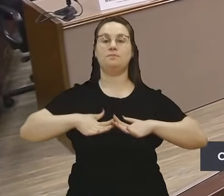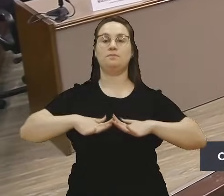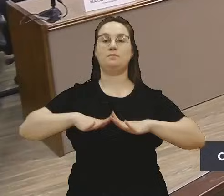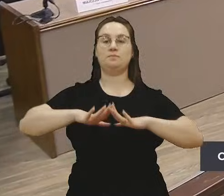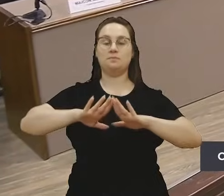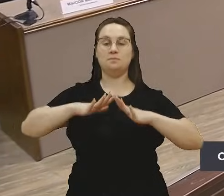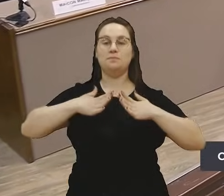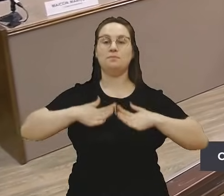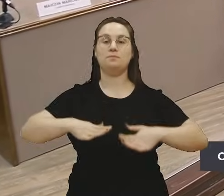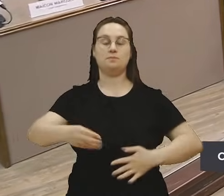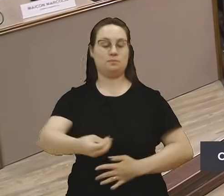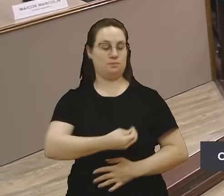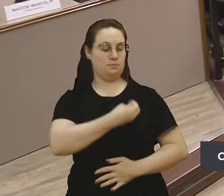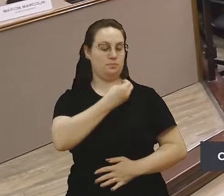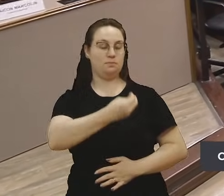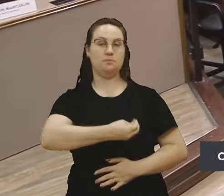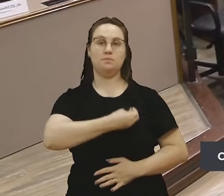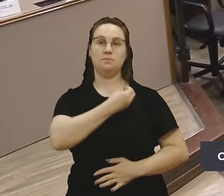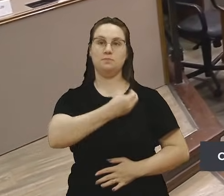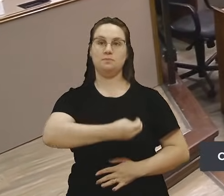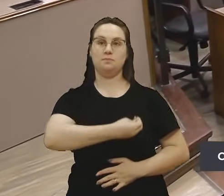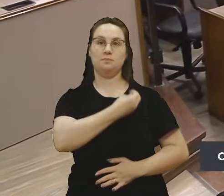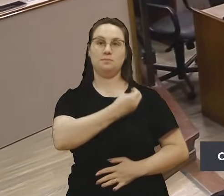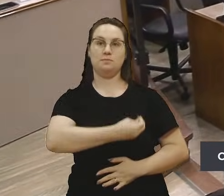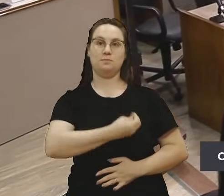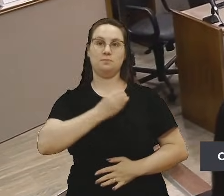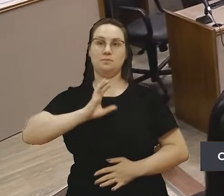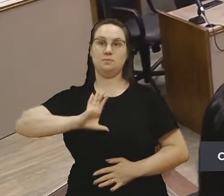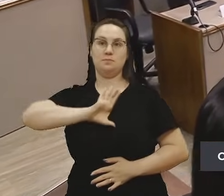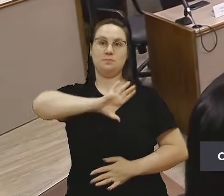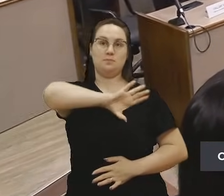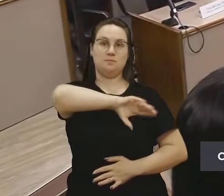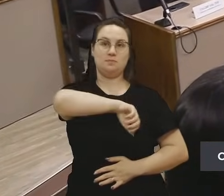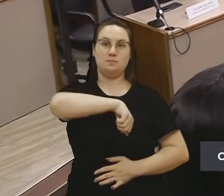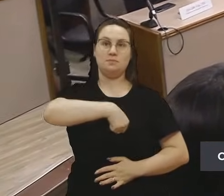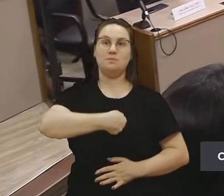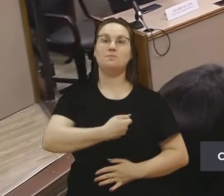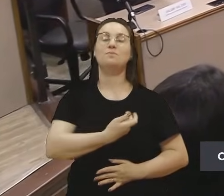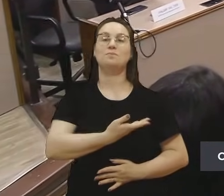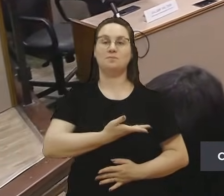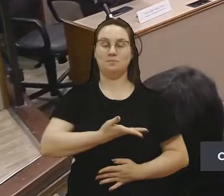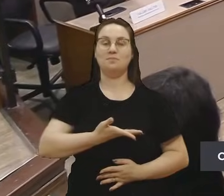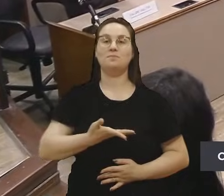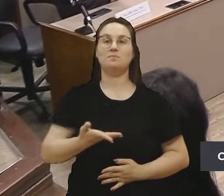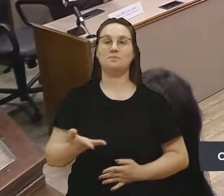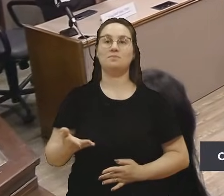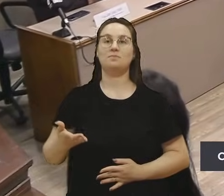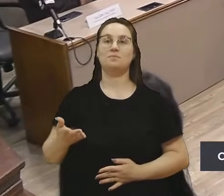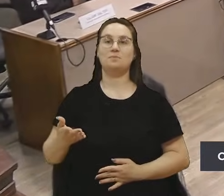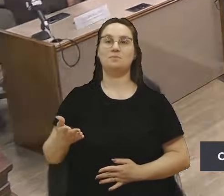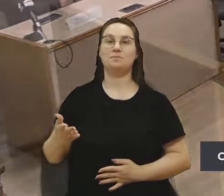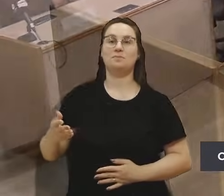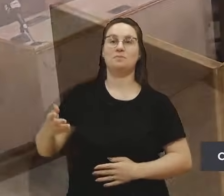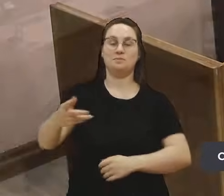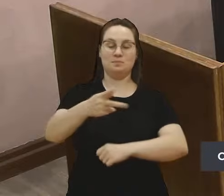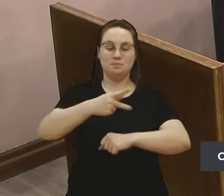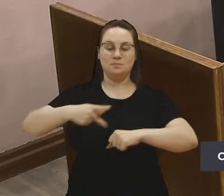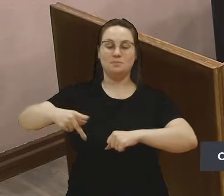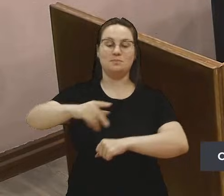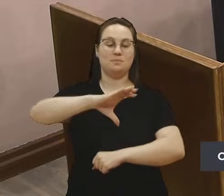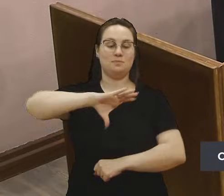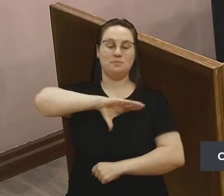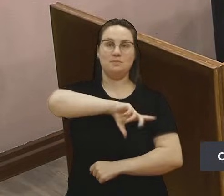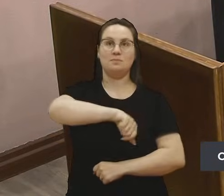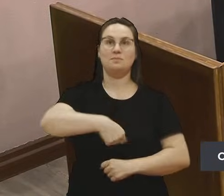bosques têm mais vida, nossa vida no teu seio mais amor. A pátria